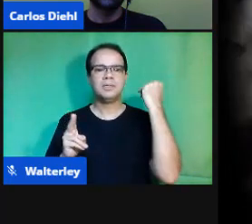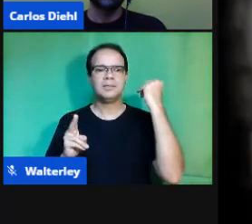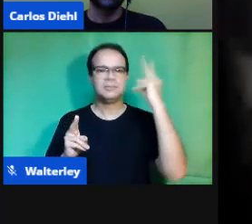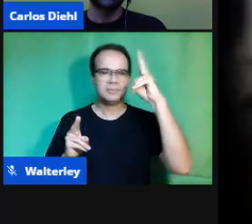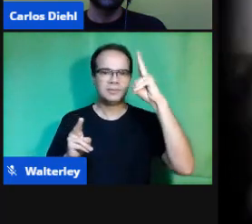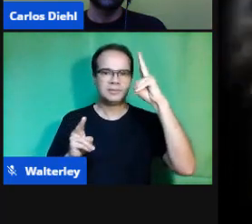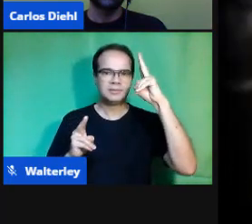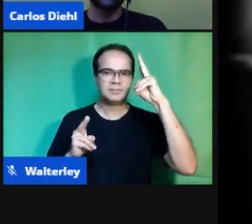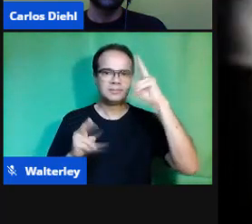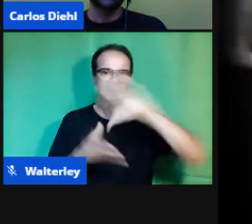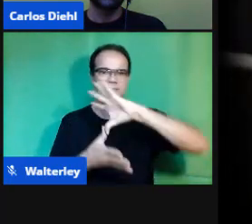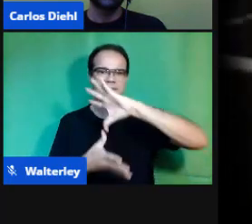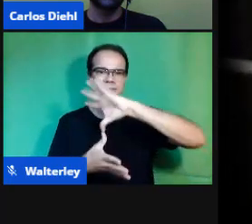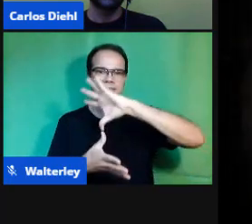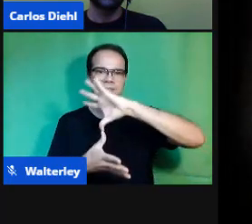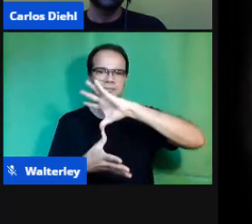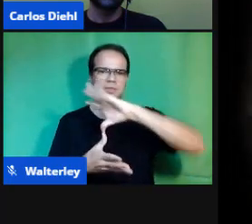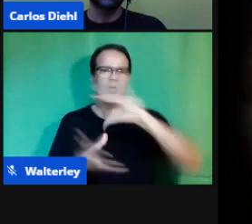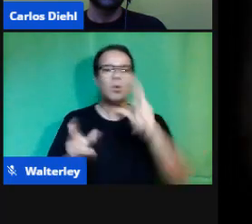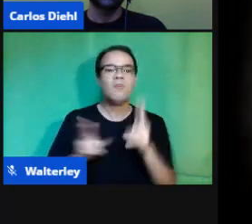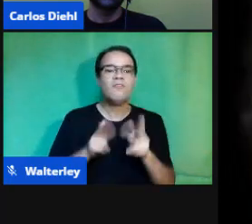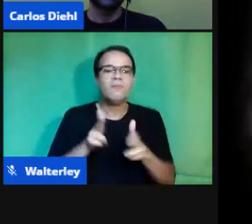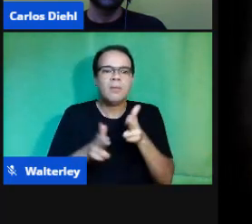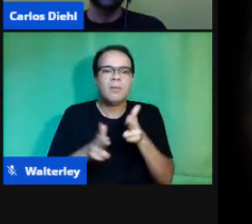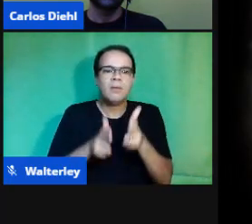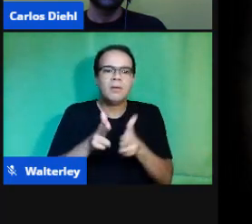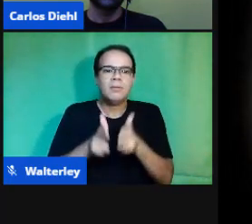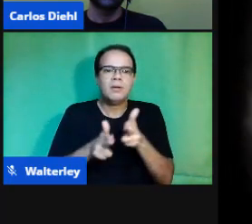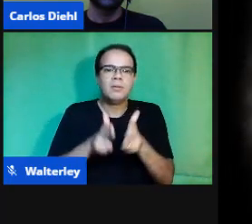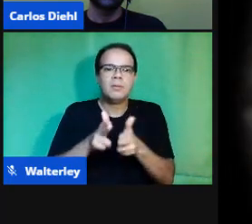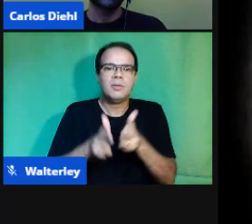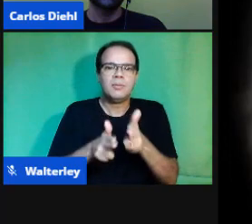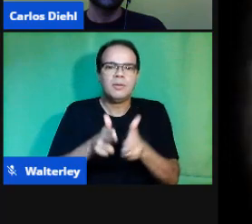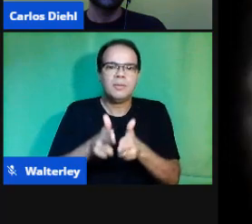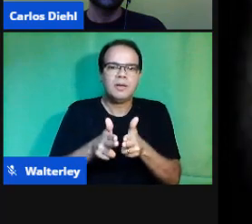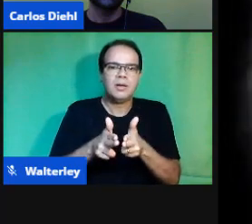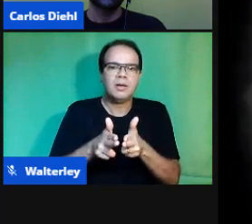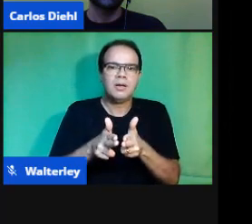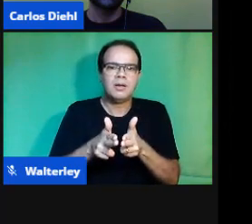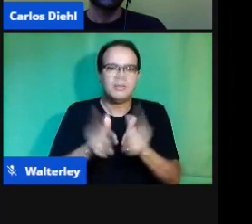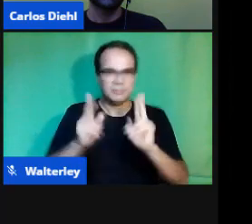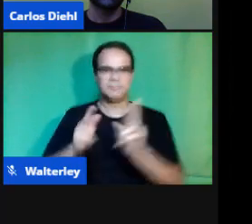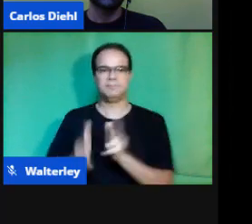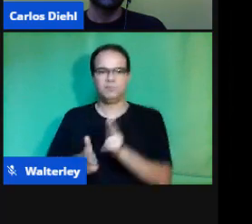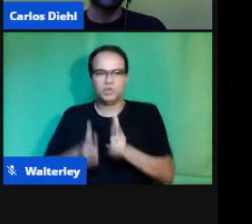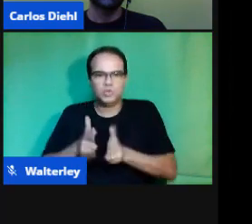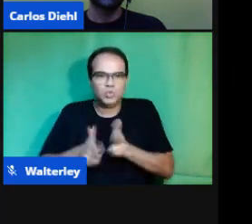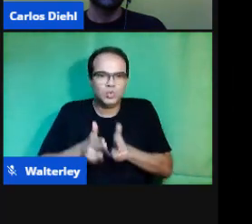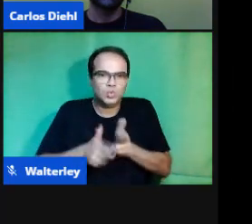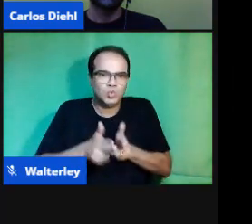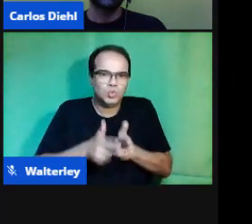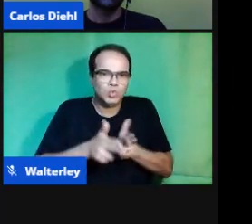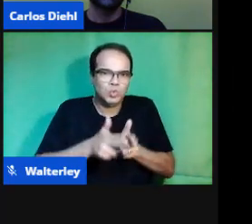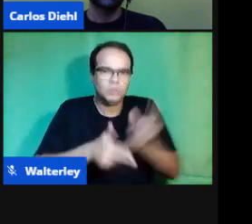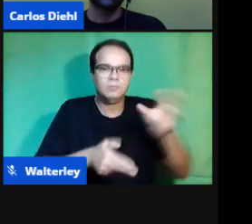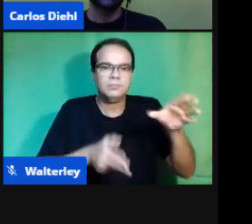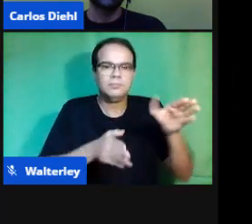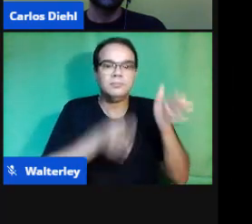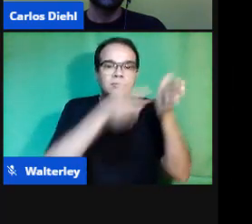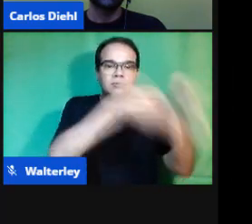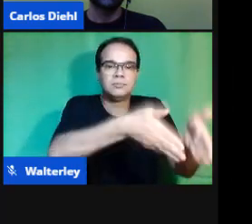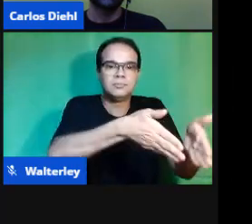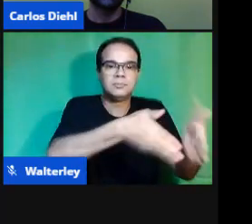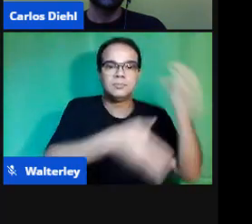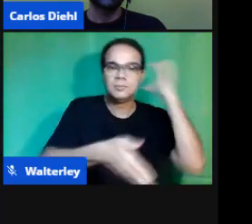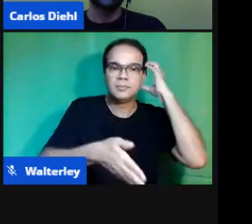mudança de trajeto da ferrovia, vamos dizer assim. A ferrovia ia para Cuiabá. E ela, por uma questão estratégica, ela vem